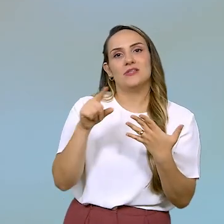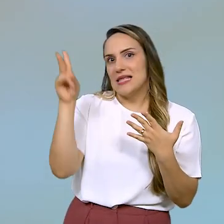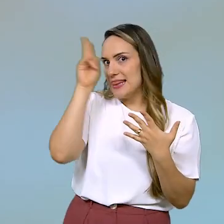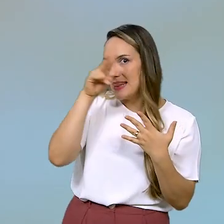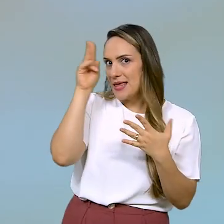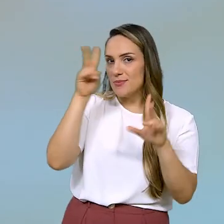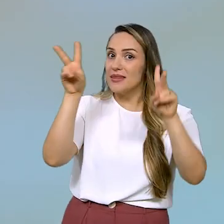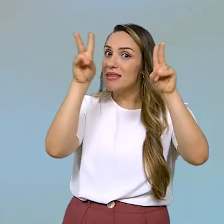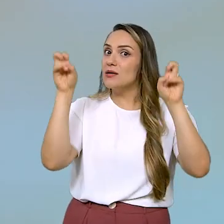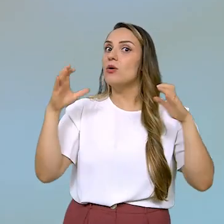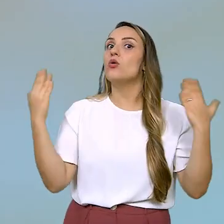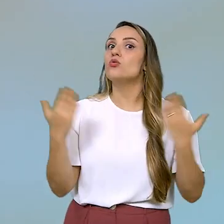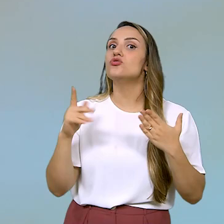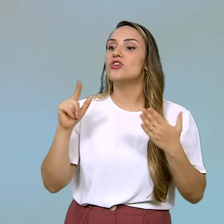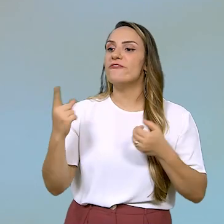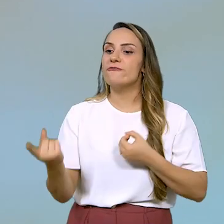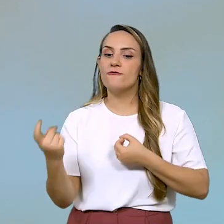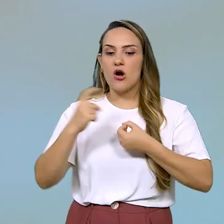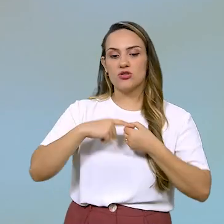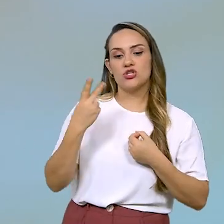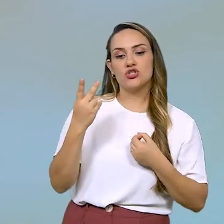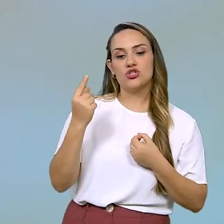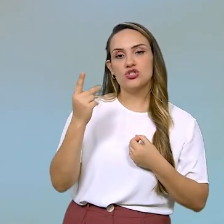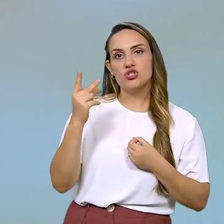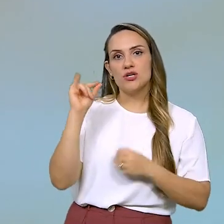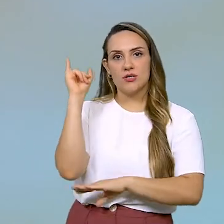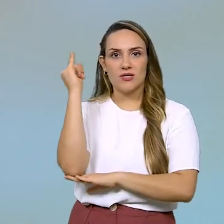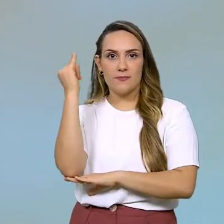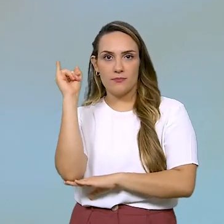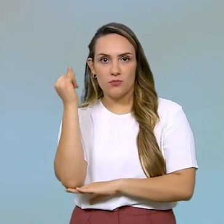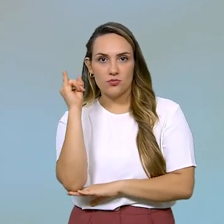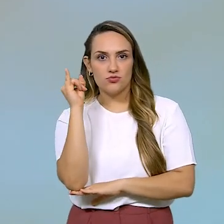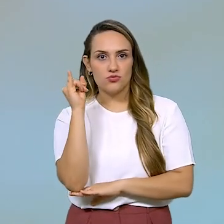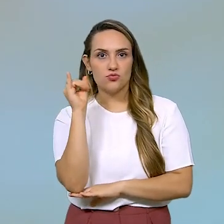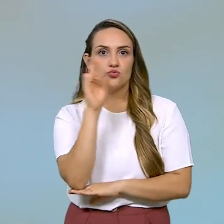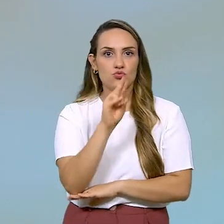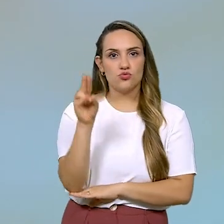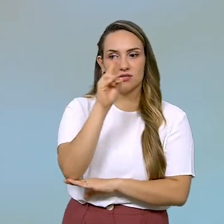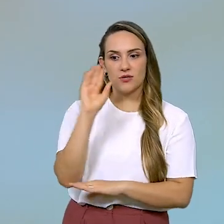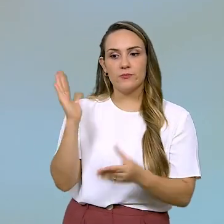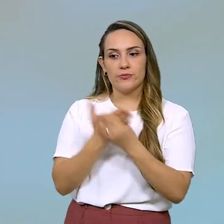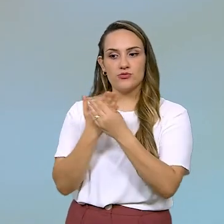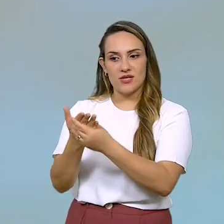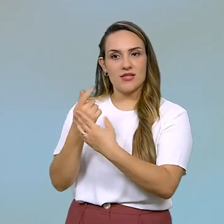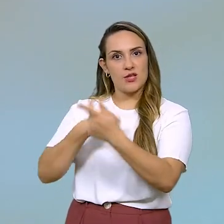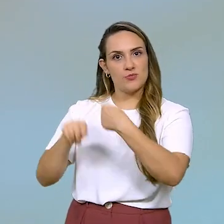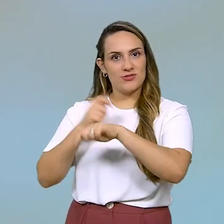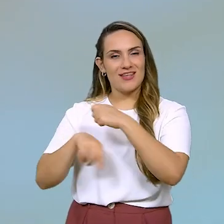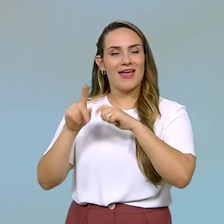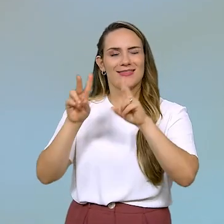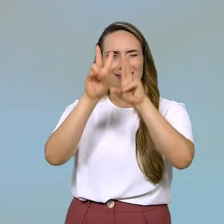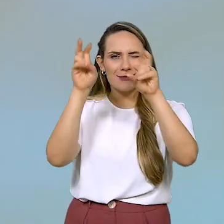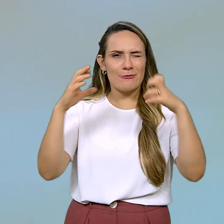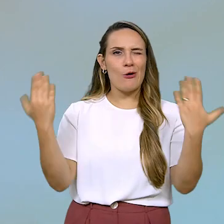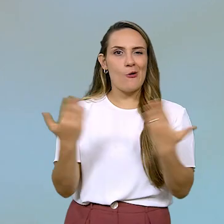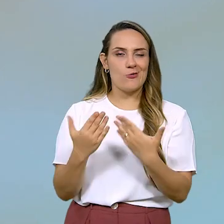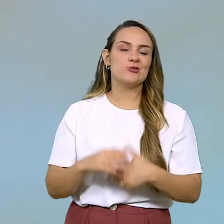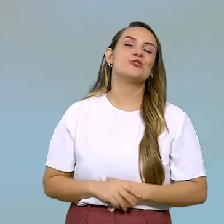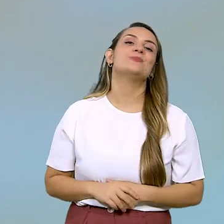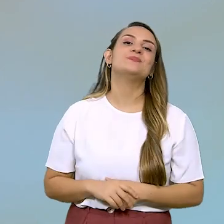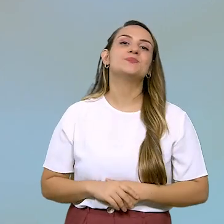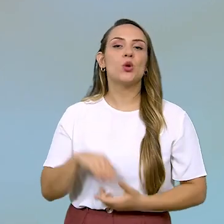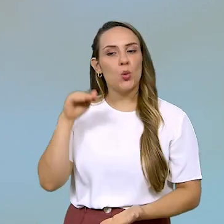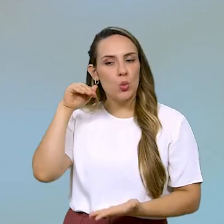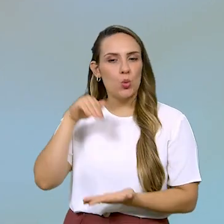sabendo, a gente está falando hoje sobre recuperação dos créditos tributários junto à Receita pela via administrativa. Esse é o tema do